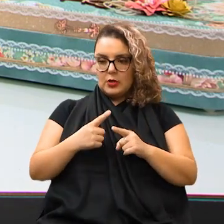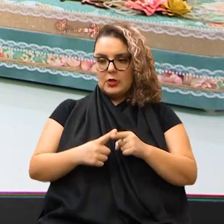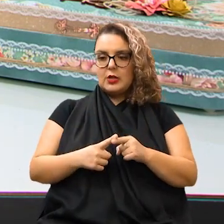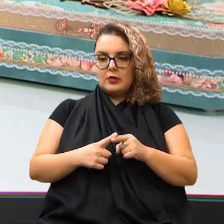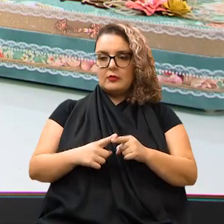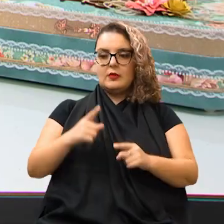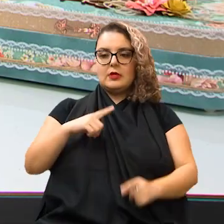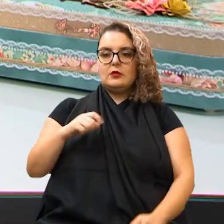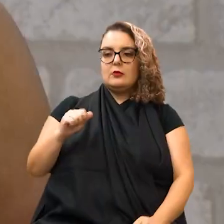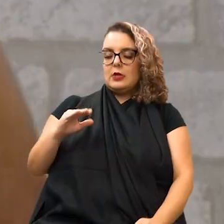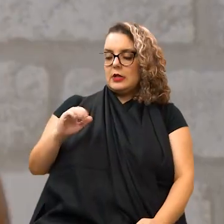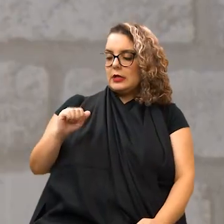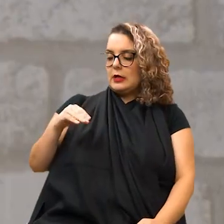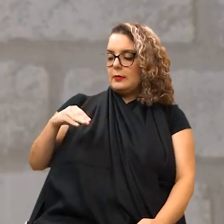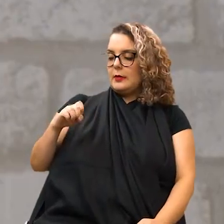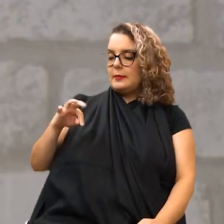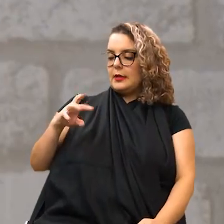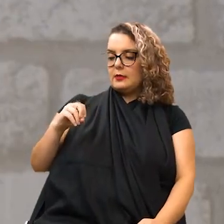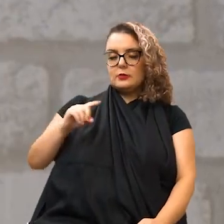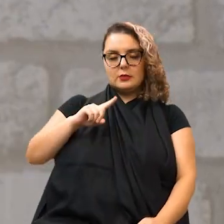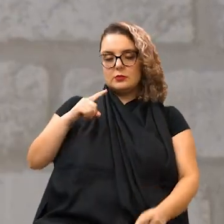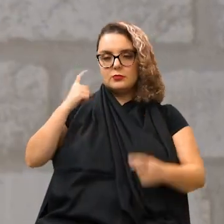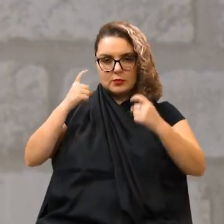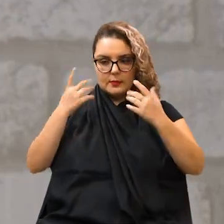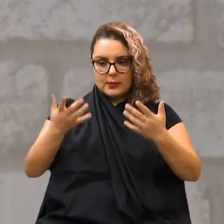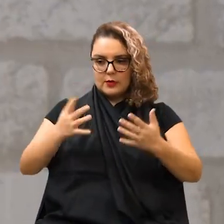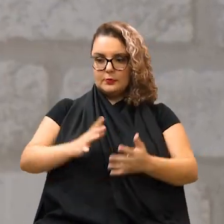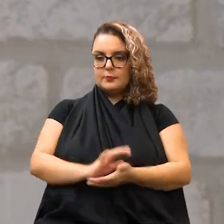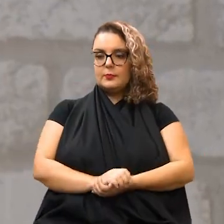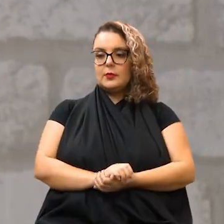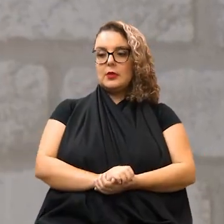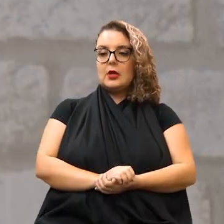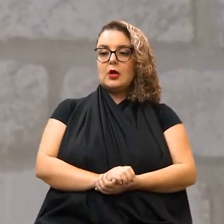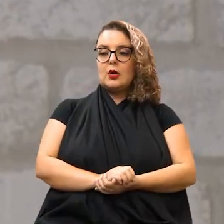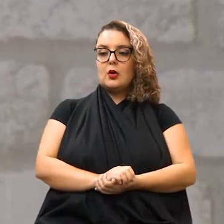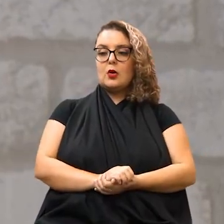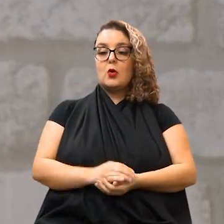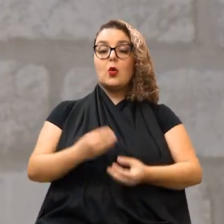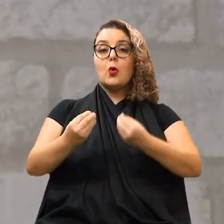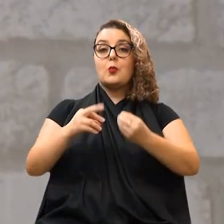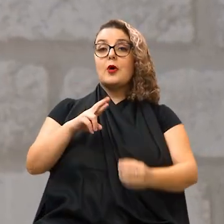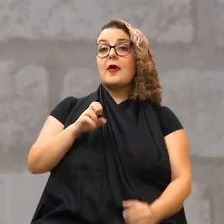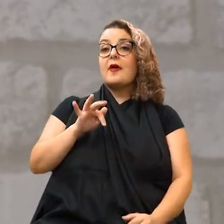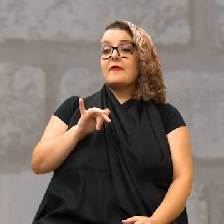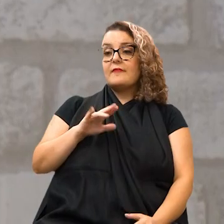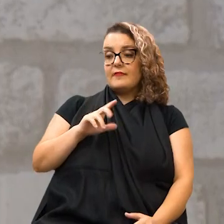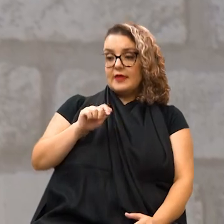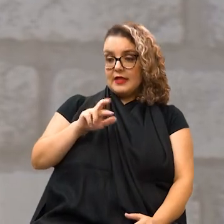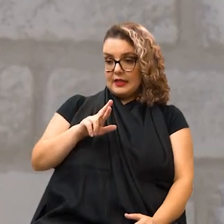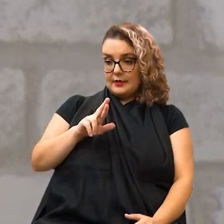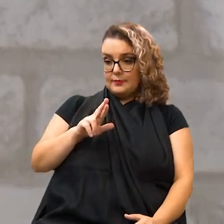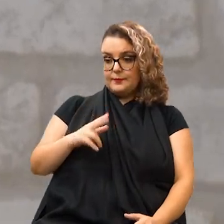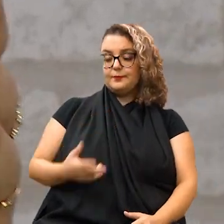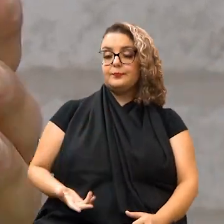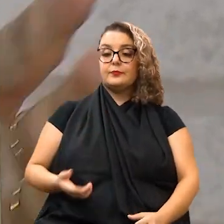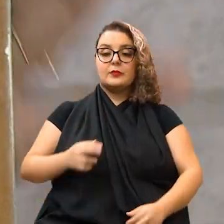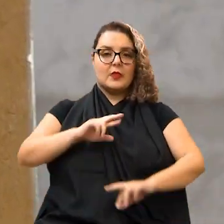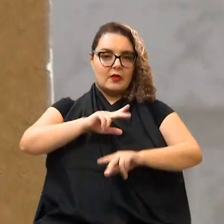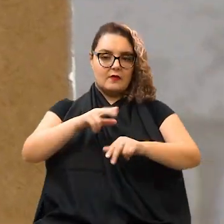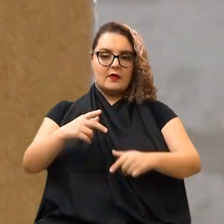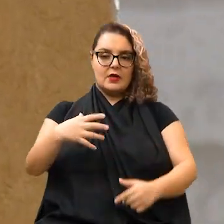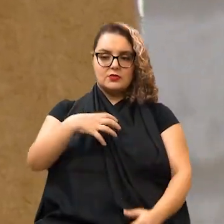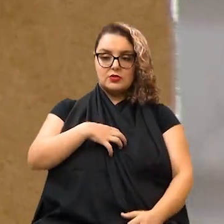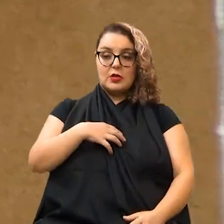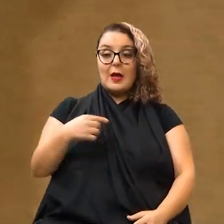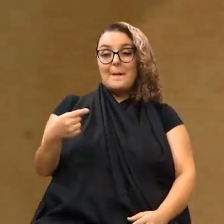Porque a gente vai colocar um acabamento e não precisa se preocupar com isso. Como que a gente refila o papel? Existem várias formas.